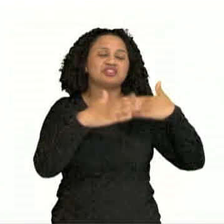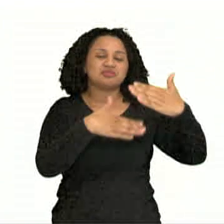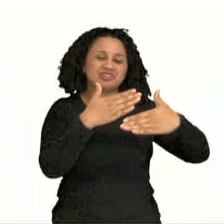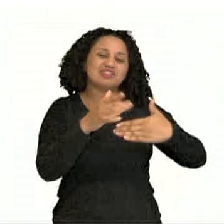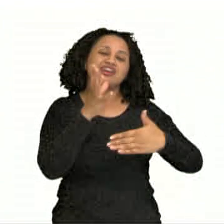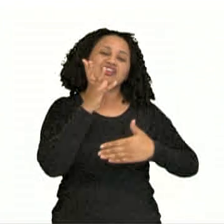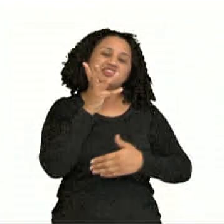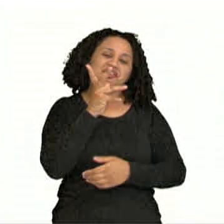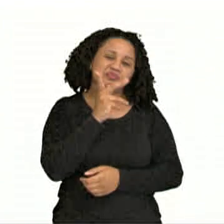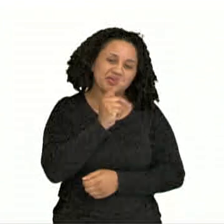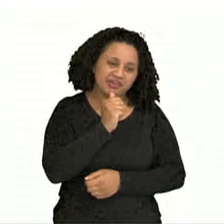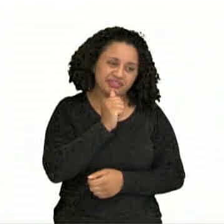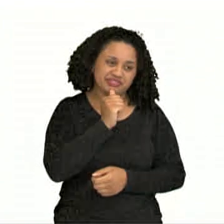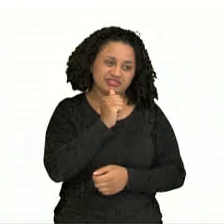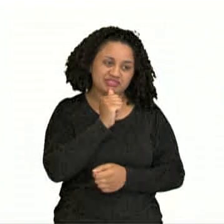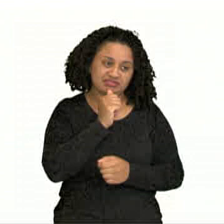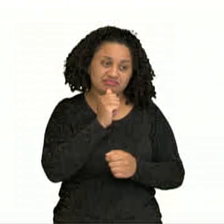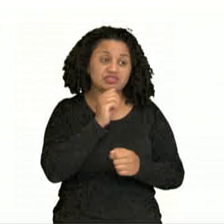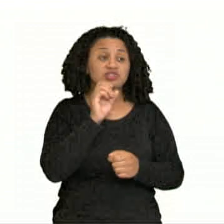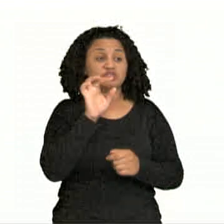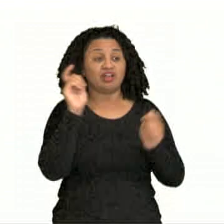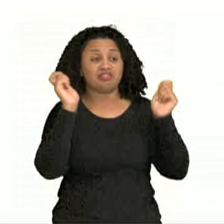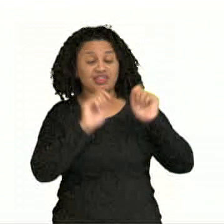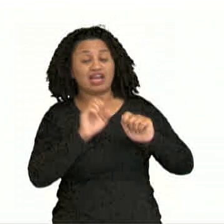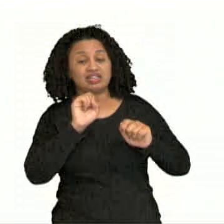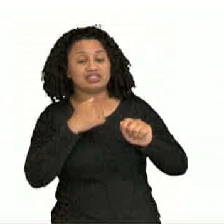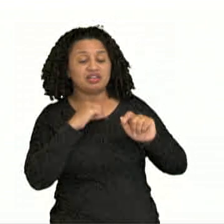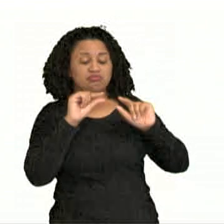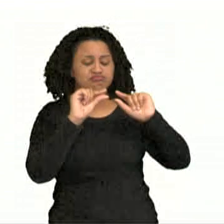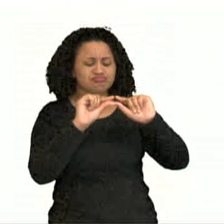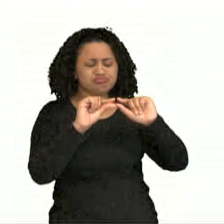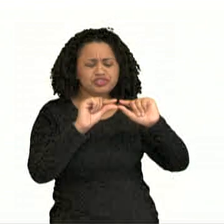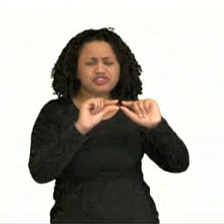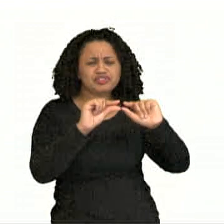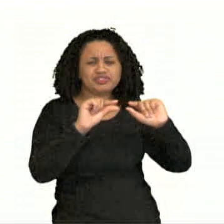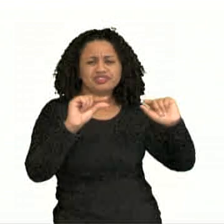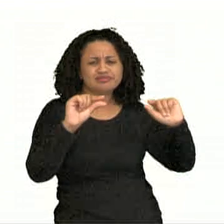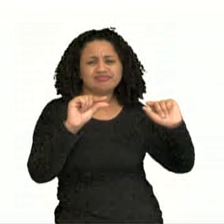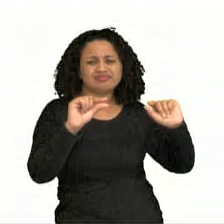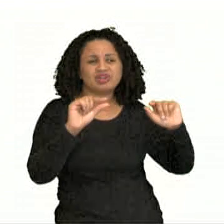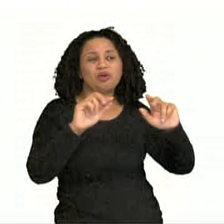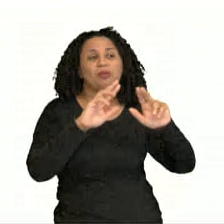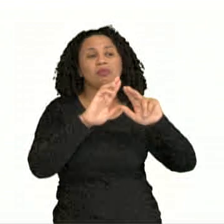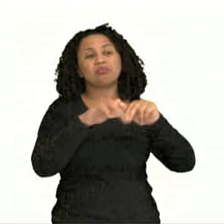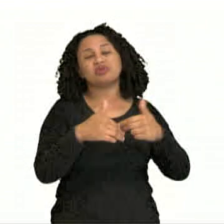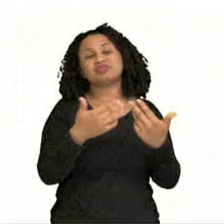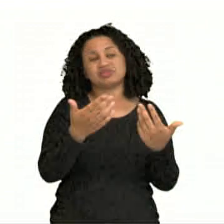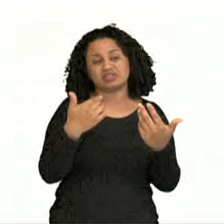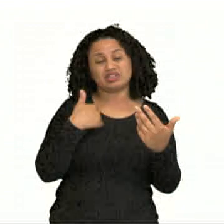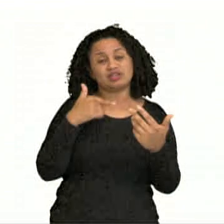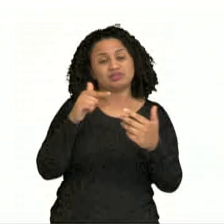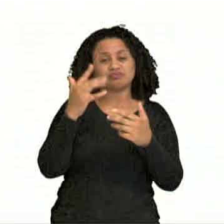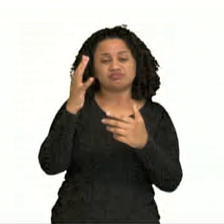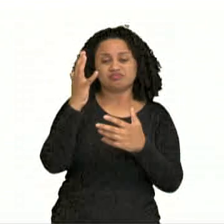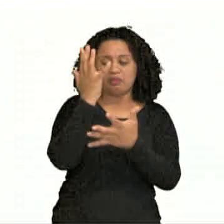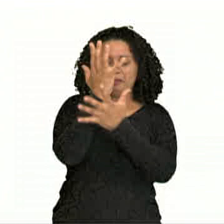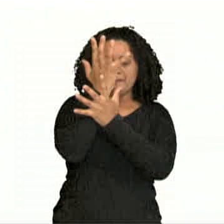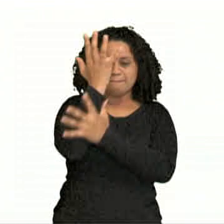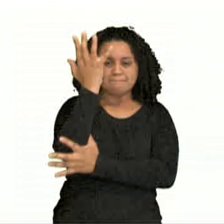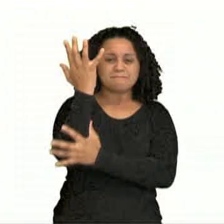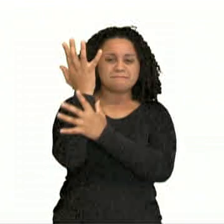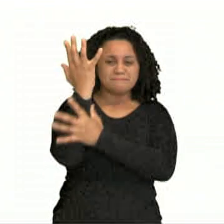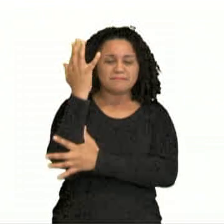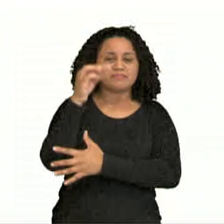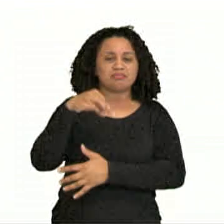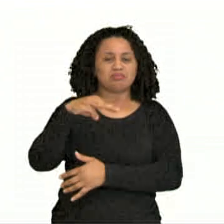processo é lento e só é viável em plantas de pequeno porte. Por isso que os musgos, que são um exemplo de